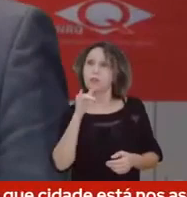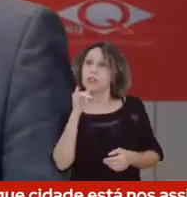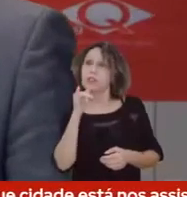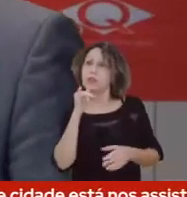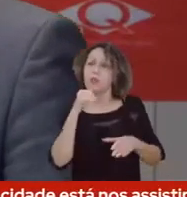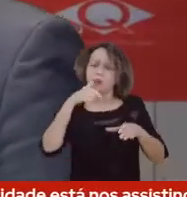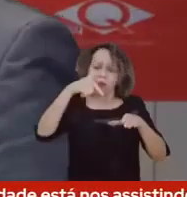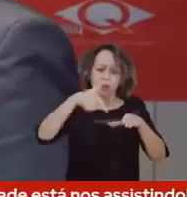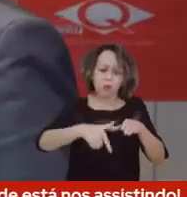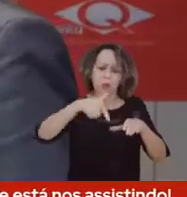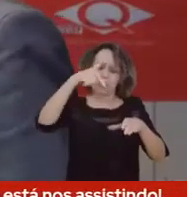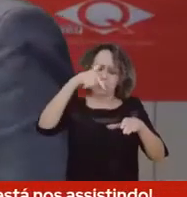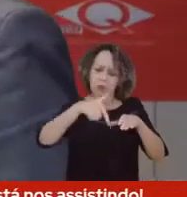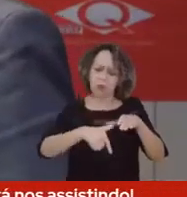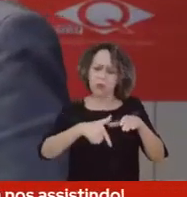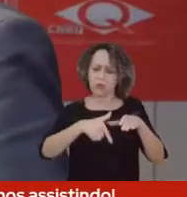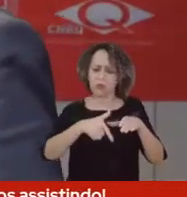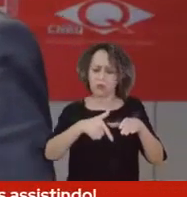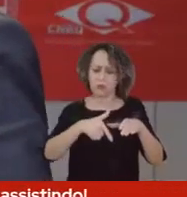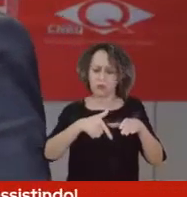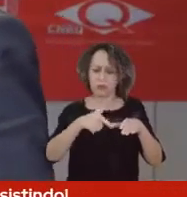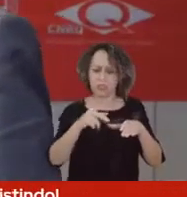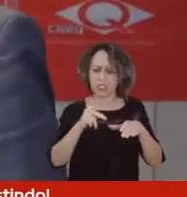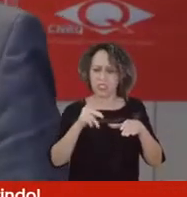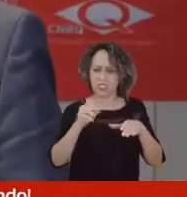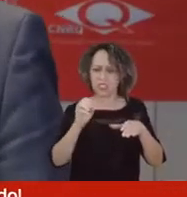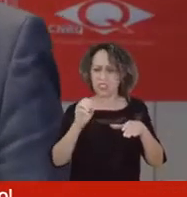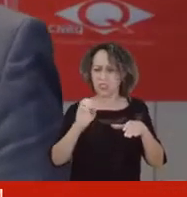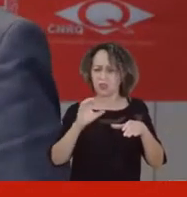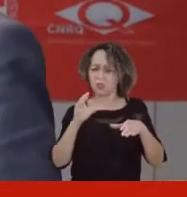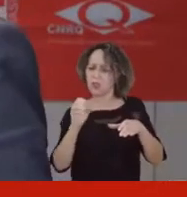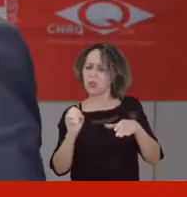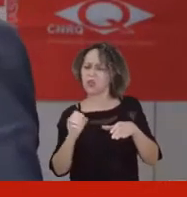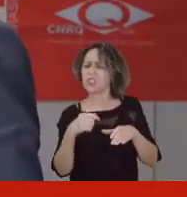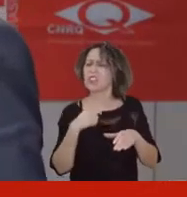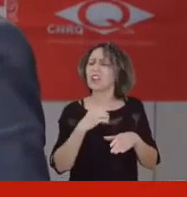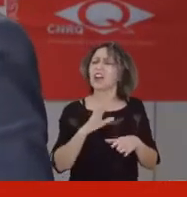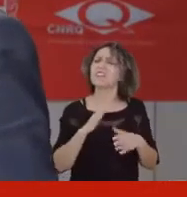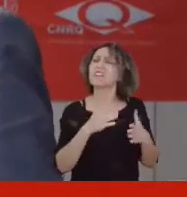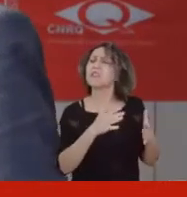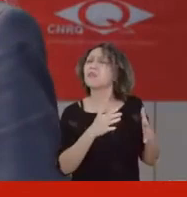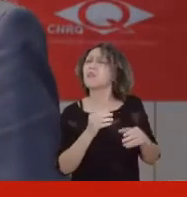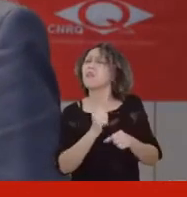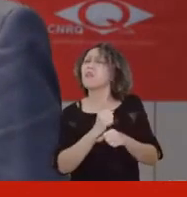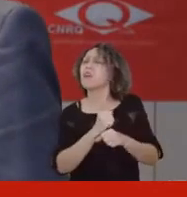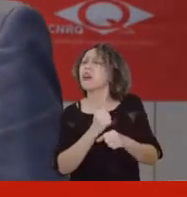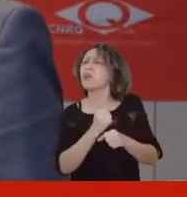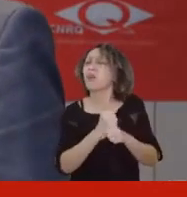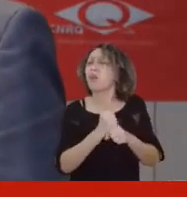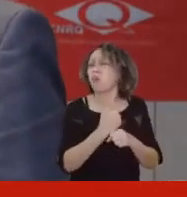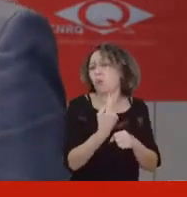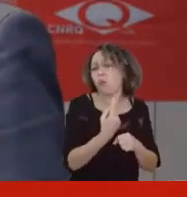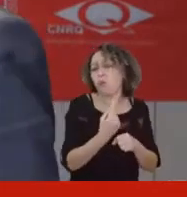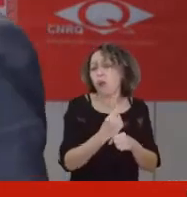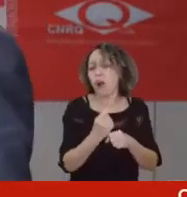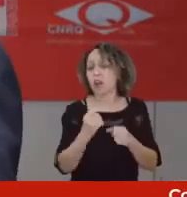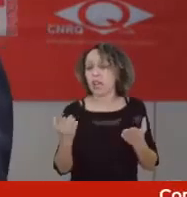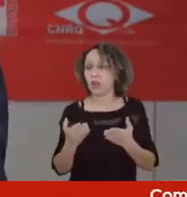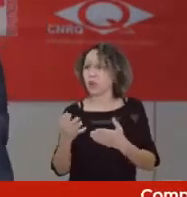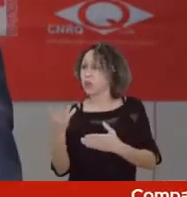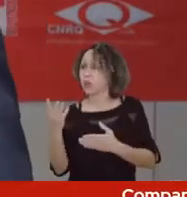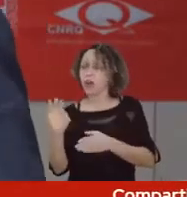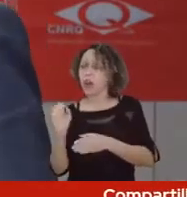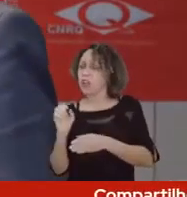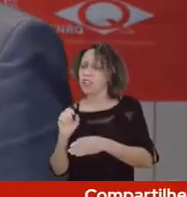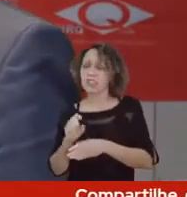dias. Custou o primeiro furo US$ 240 milhões, hoje custa 40, 50 milhões de dólares no pré-sal. Hoje tem